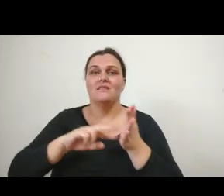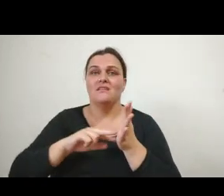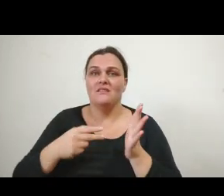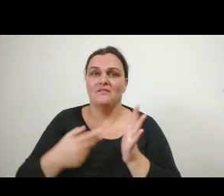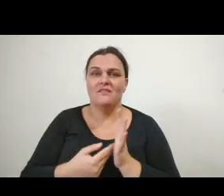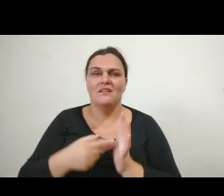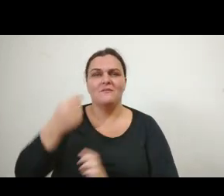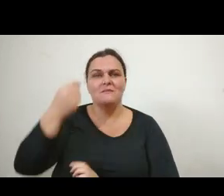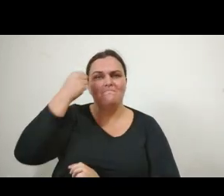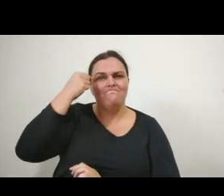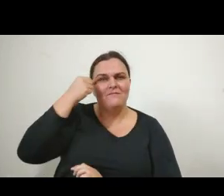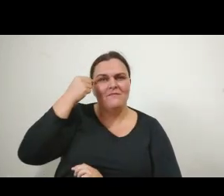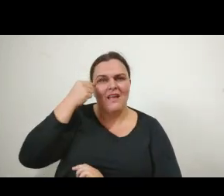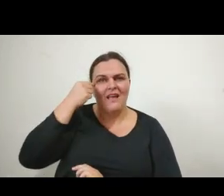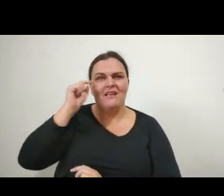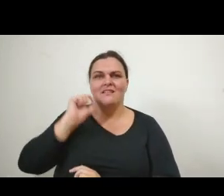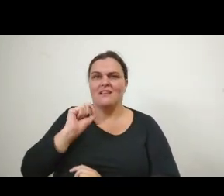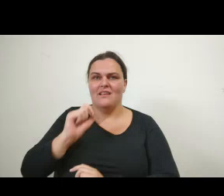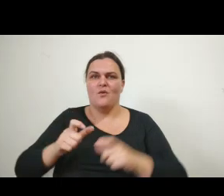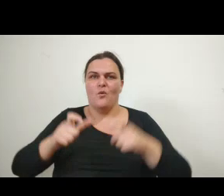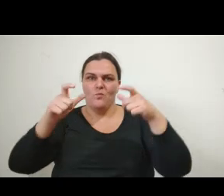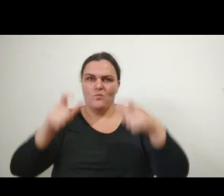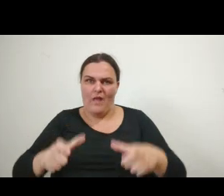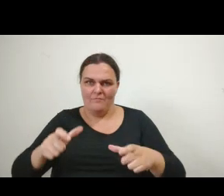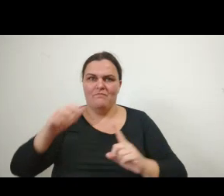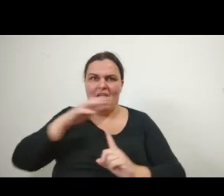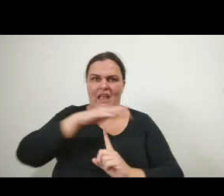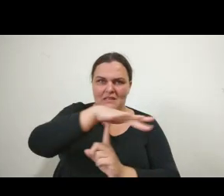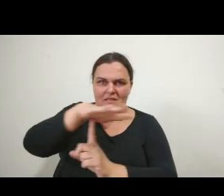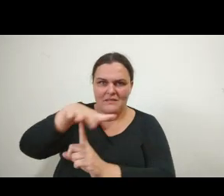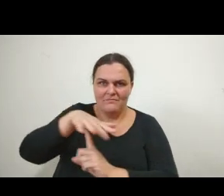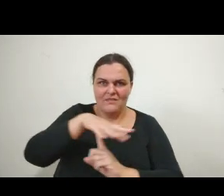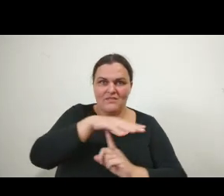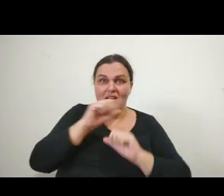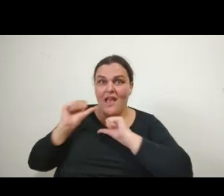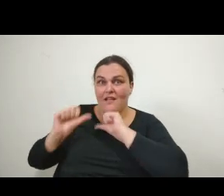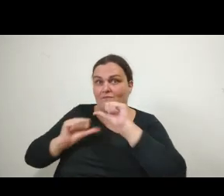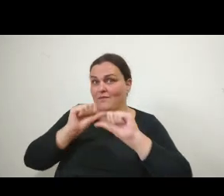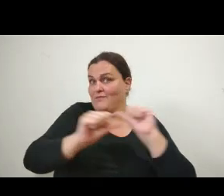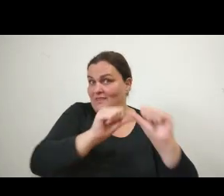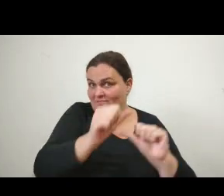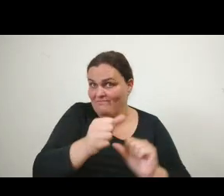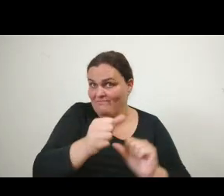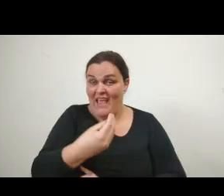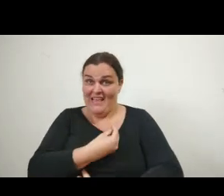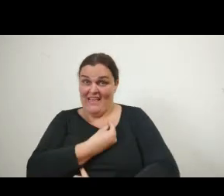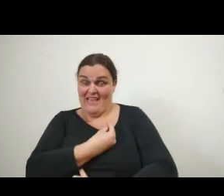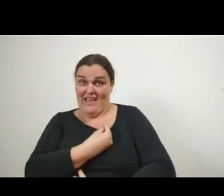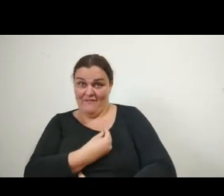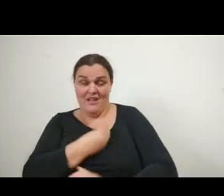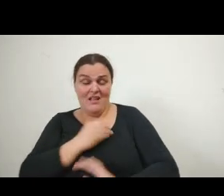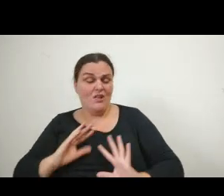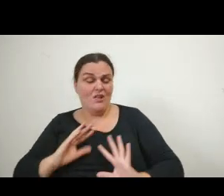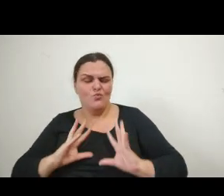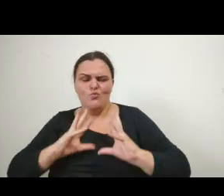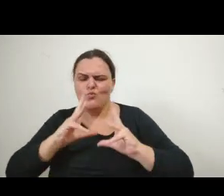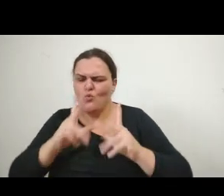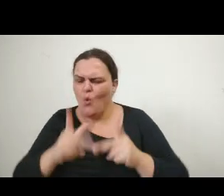disponibilidade de recursos naturais são aceitáveis, quando o objetivo é o desenvolvimento econômico e social. Contudo,